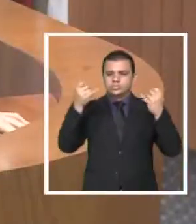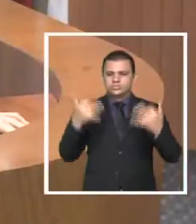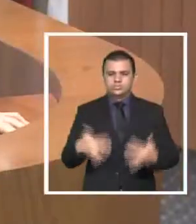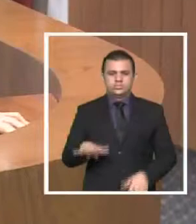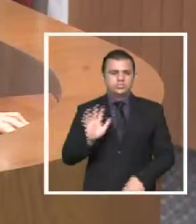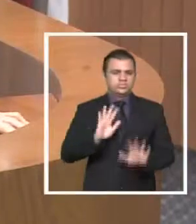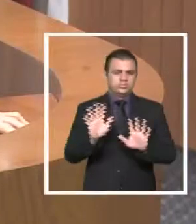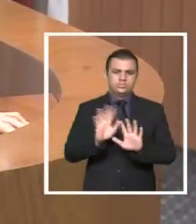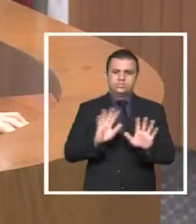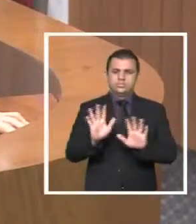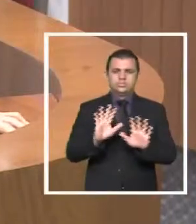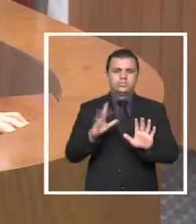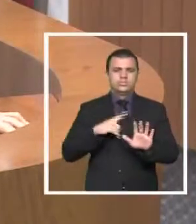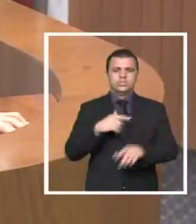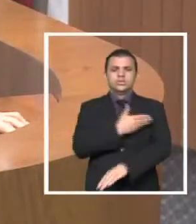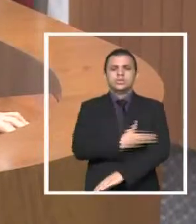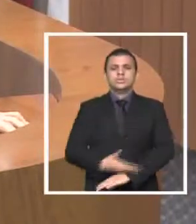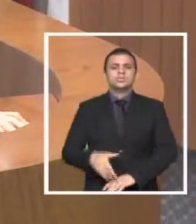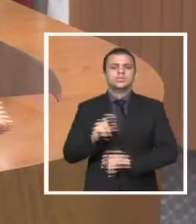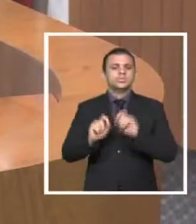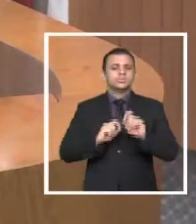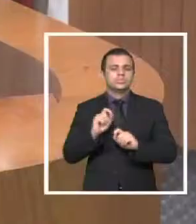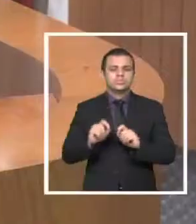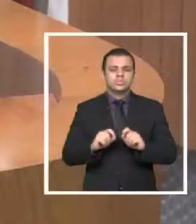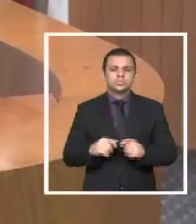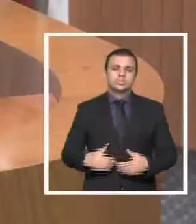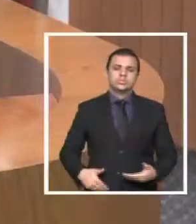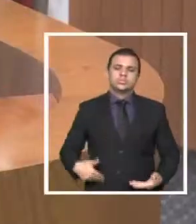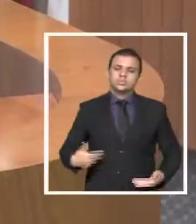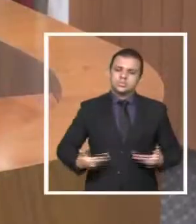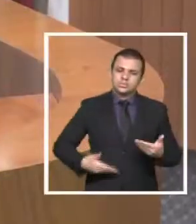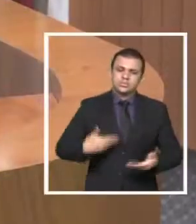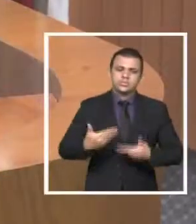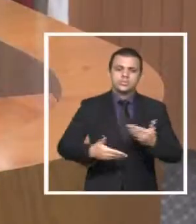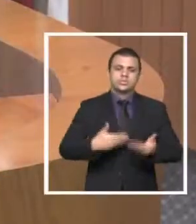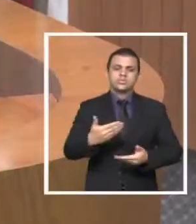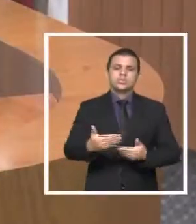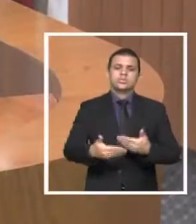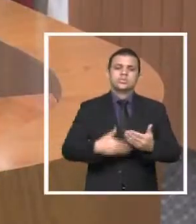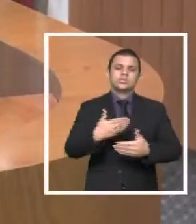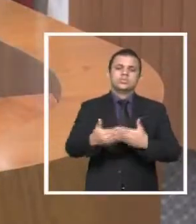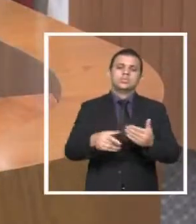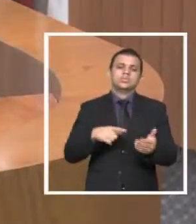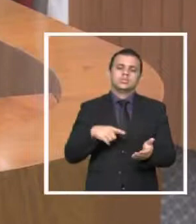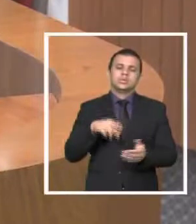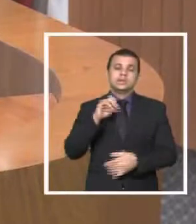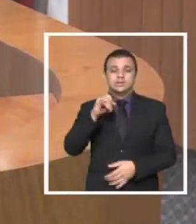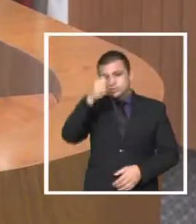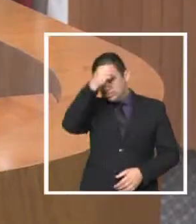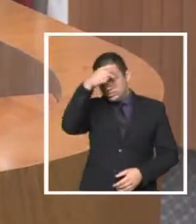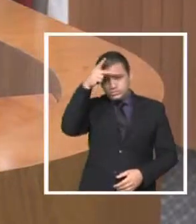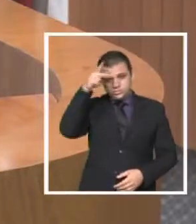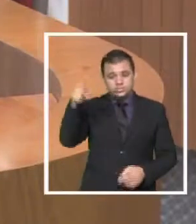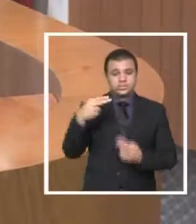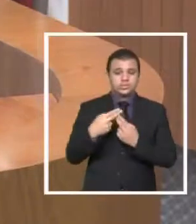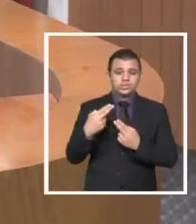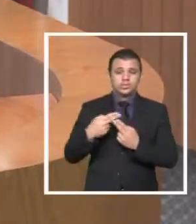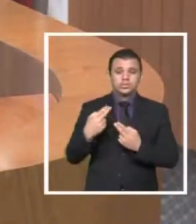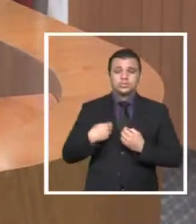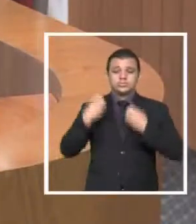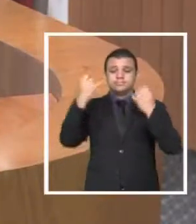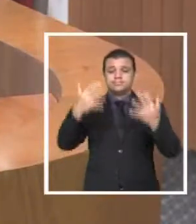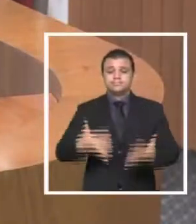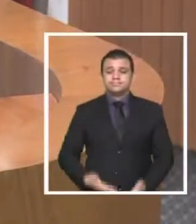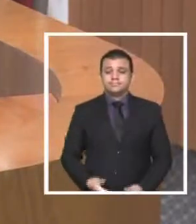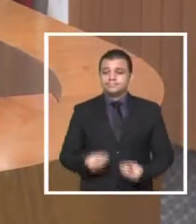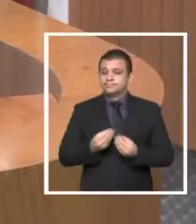Iria criar uma rotina de maneira que, se a Prefeitura de Timon não disponibiliza essas